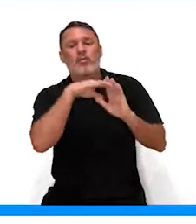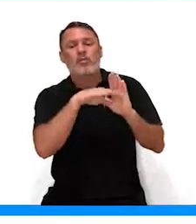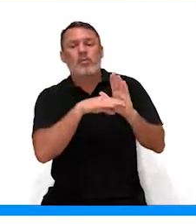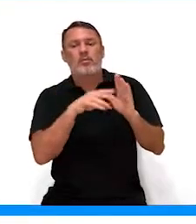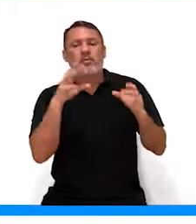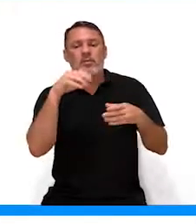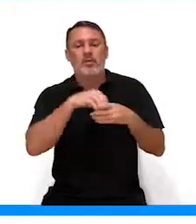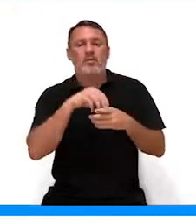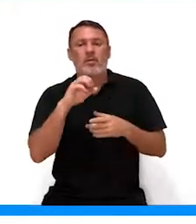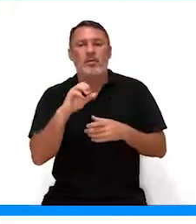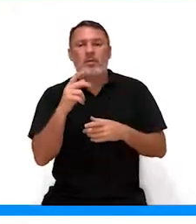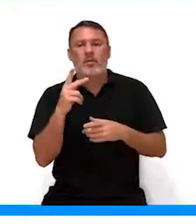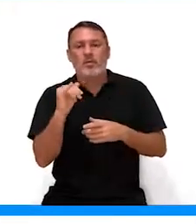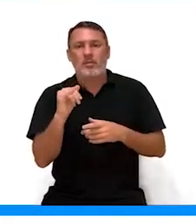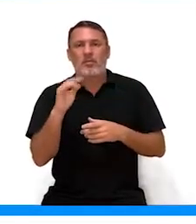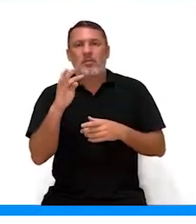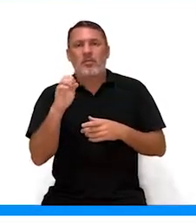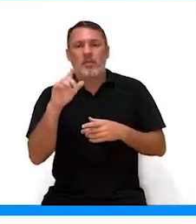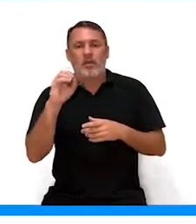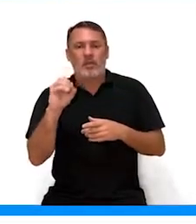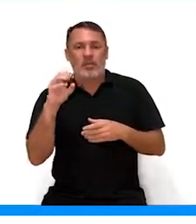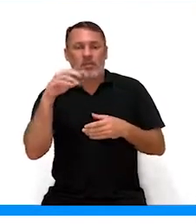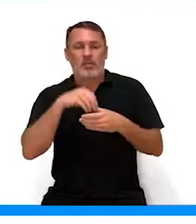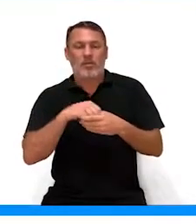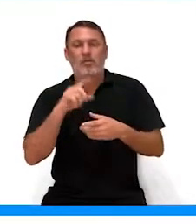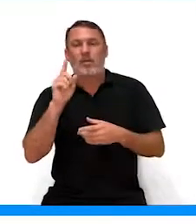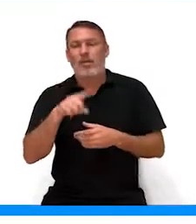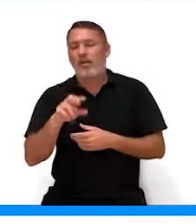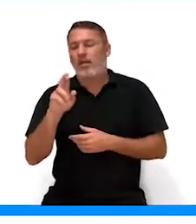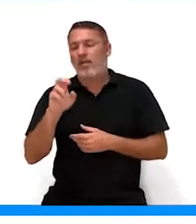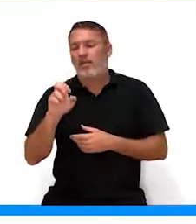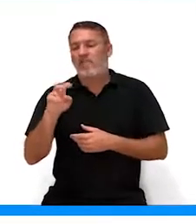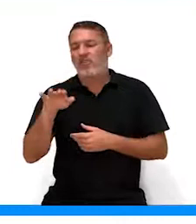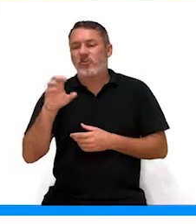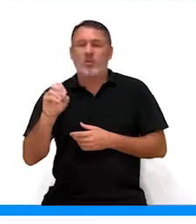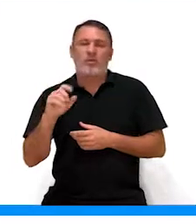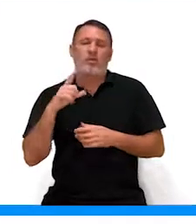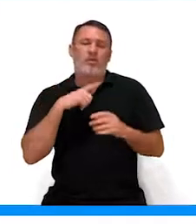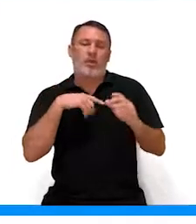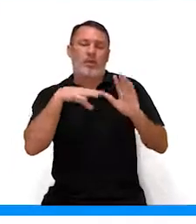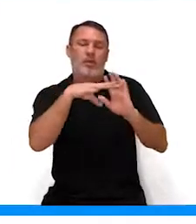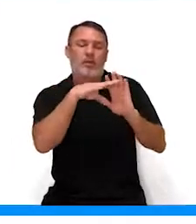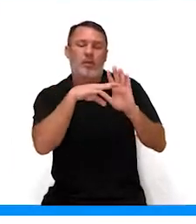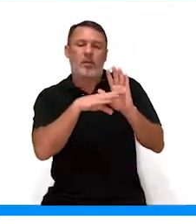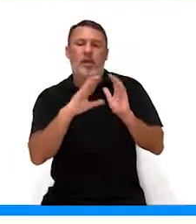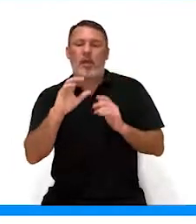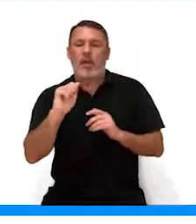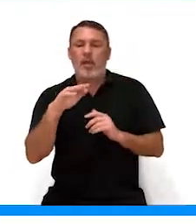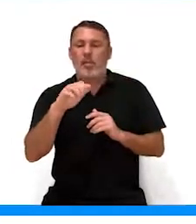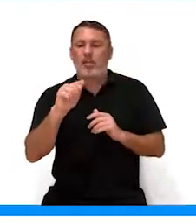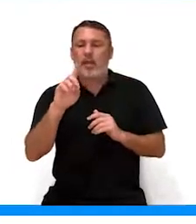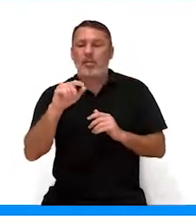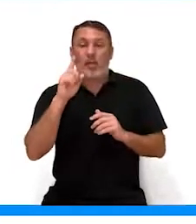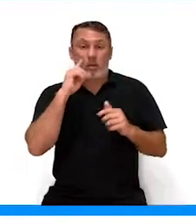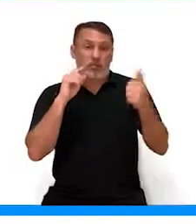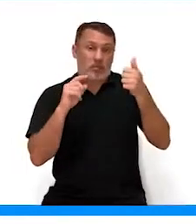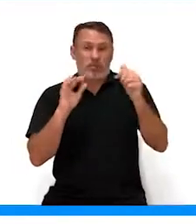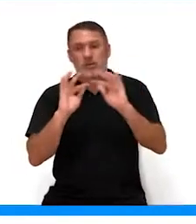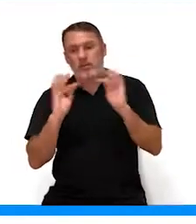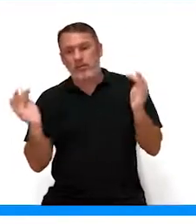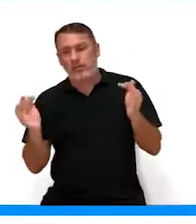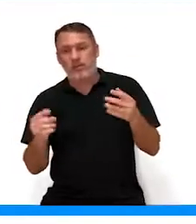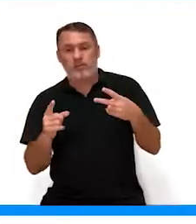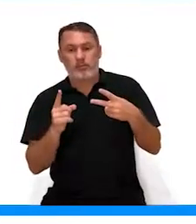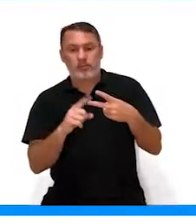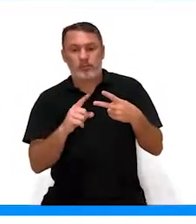Classificação desses epitélios de revestimento. Eles podem ser classificados de acordo com o número de camadas. Então, a gente tem o epitélio